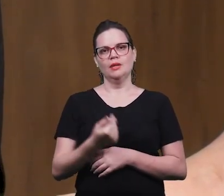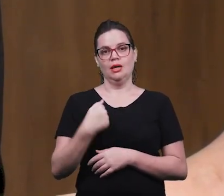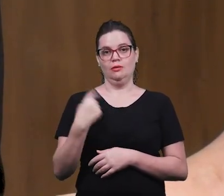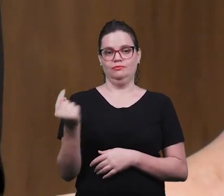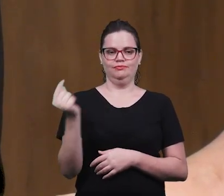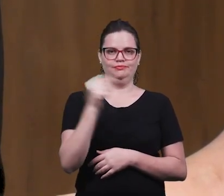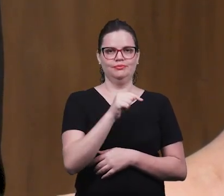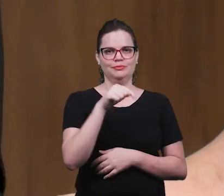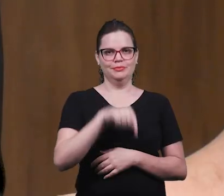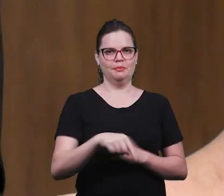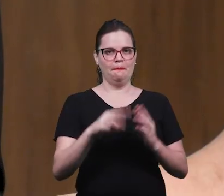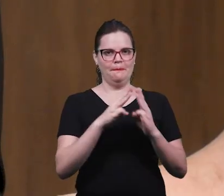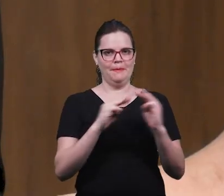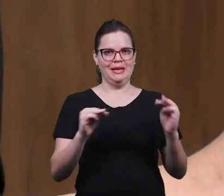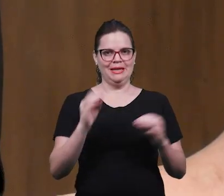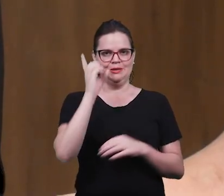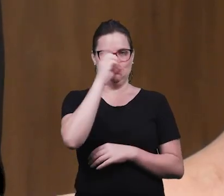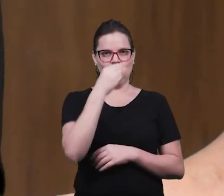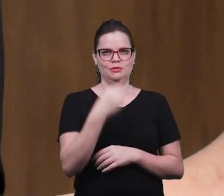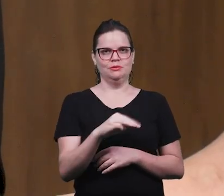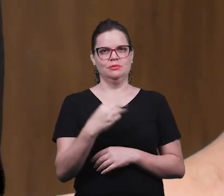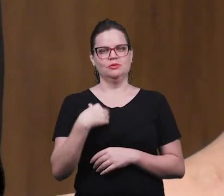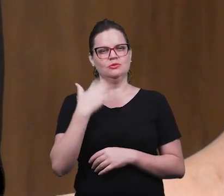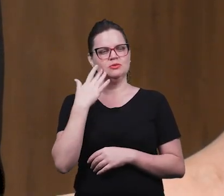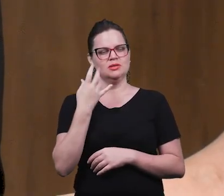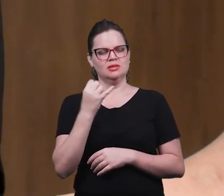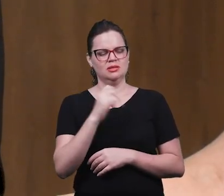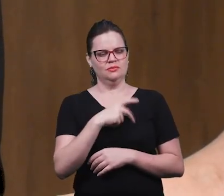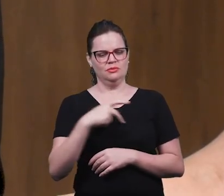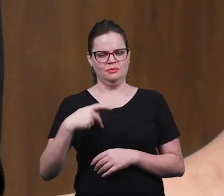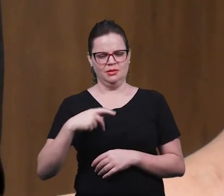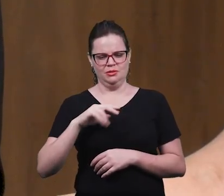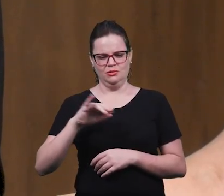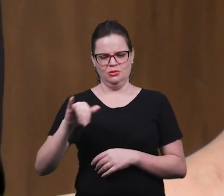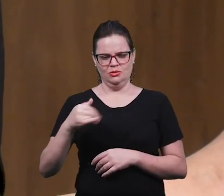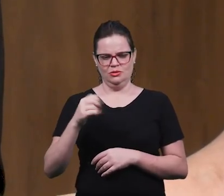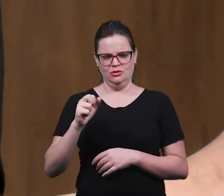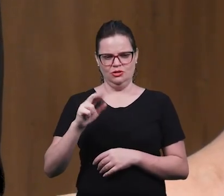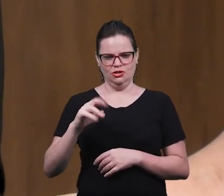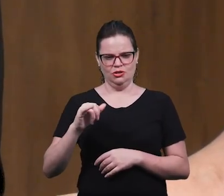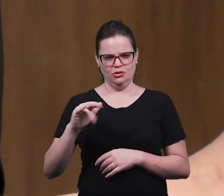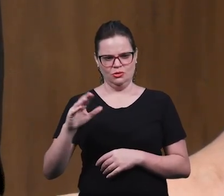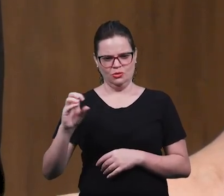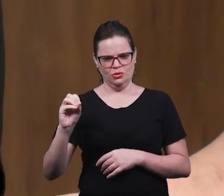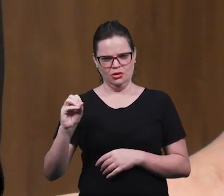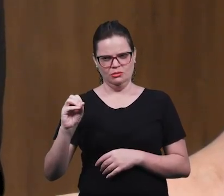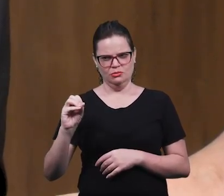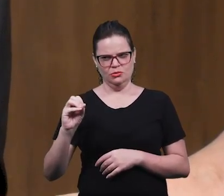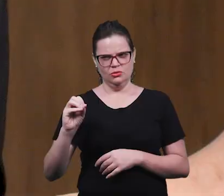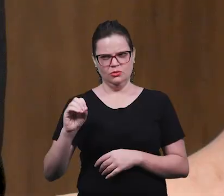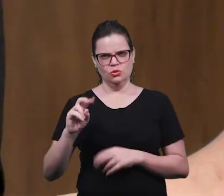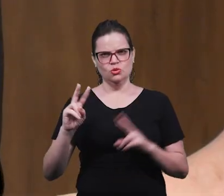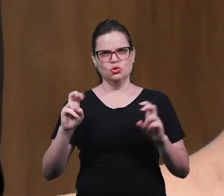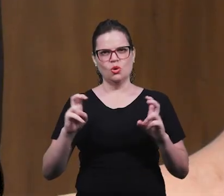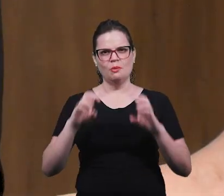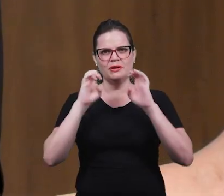Manaim e um dos pastores, não sei se foi pastor Jerônimo, sobre o Evangelho Sem Fronteira, ele pediu para gravar